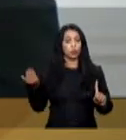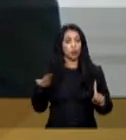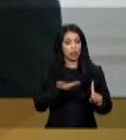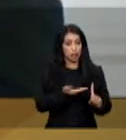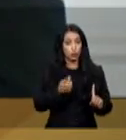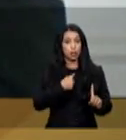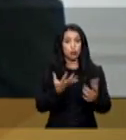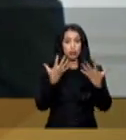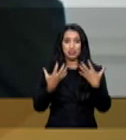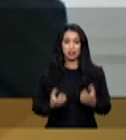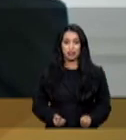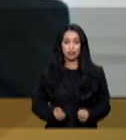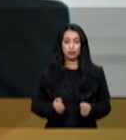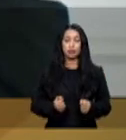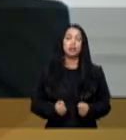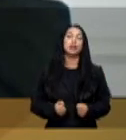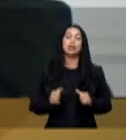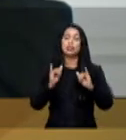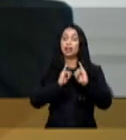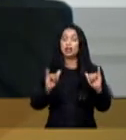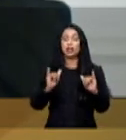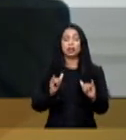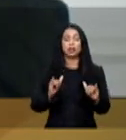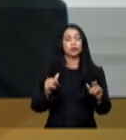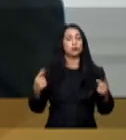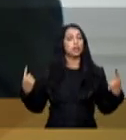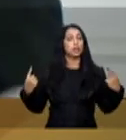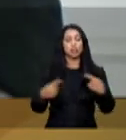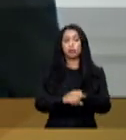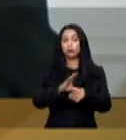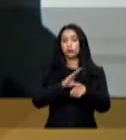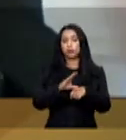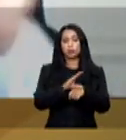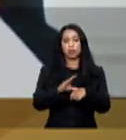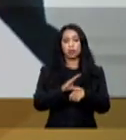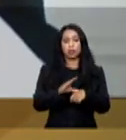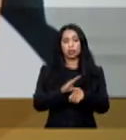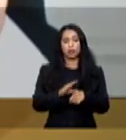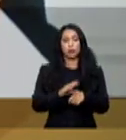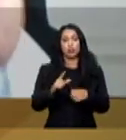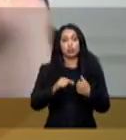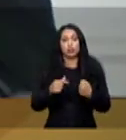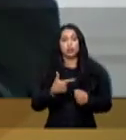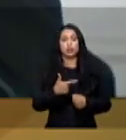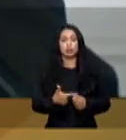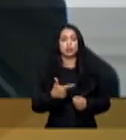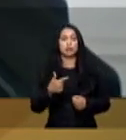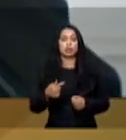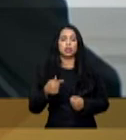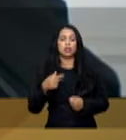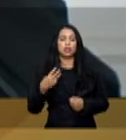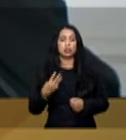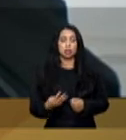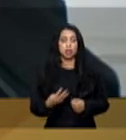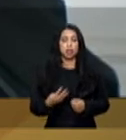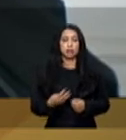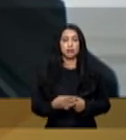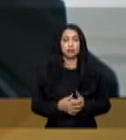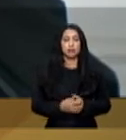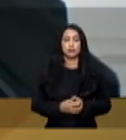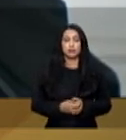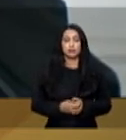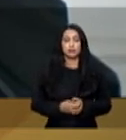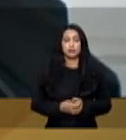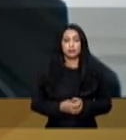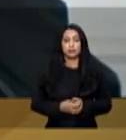declarar inconstitucional o artigo 273, o preceito secundário do artigo